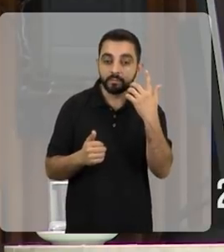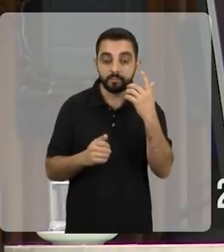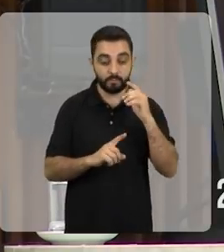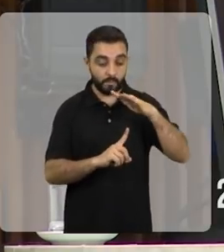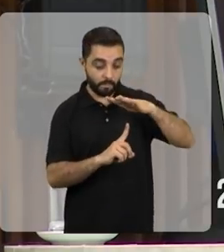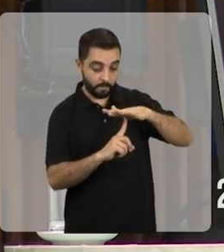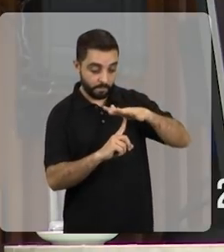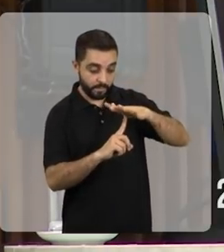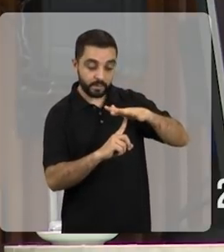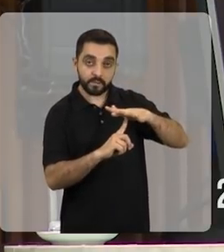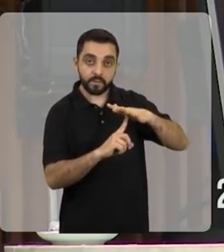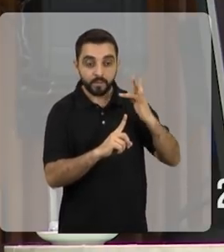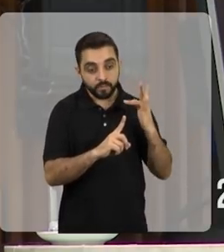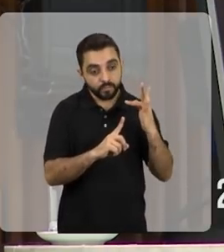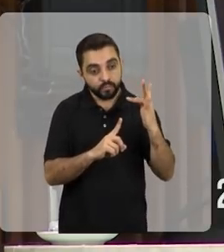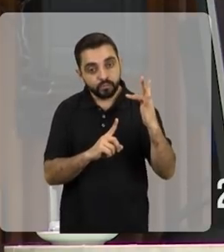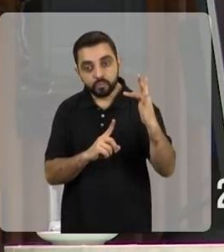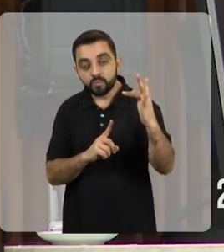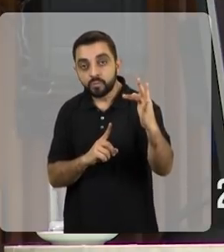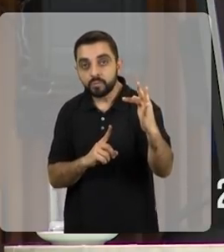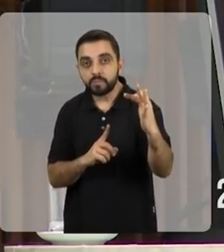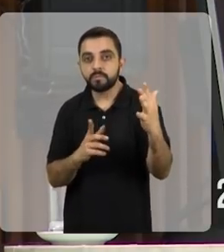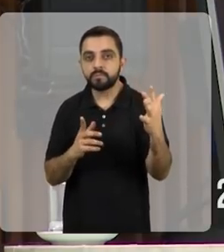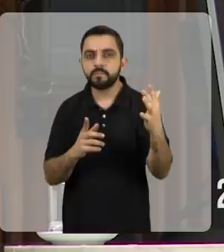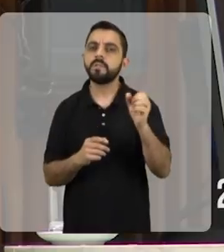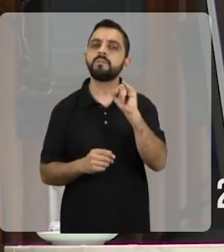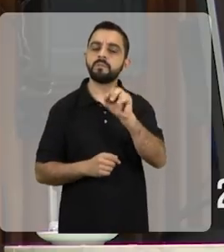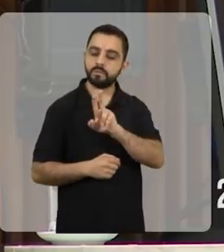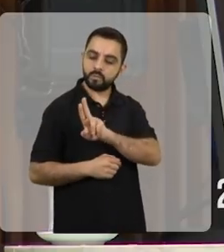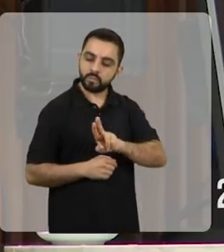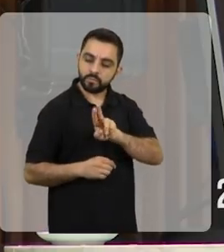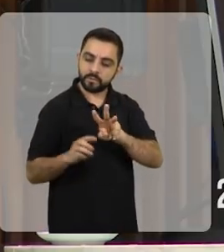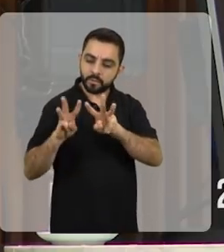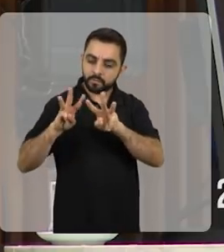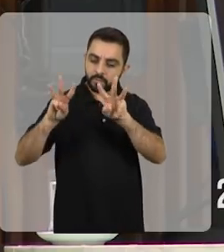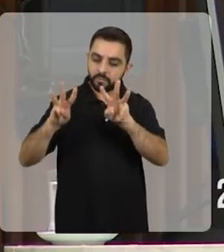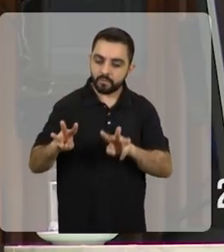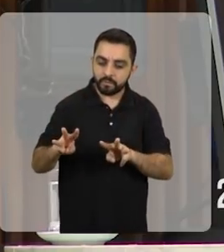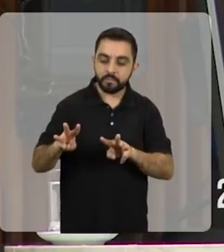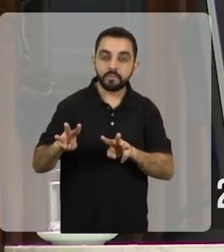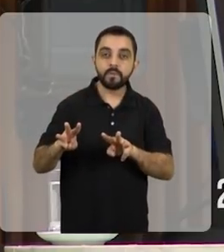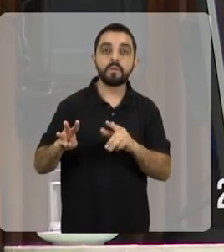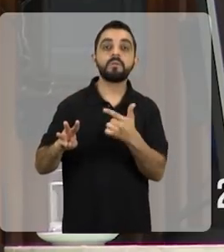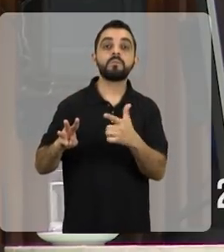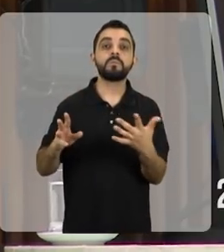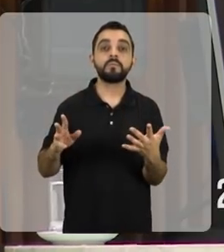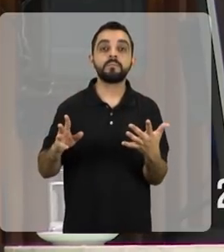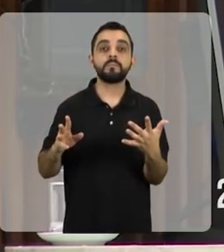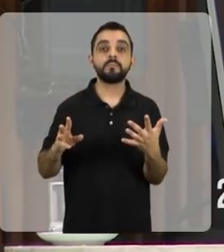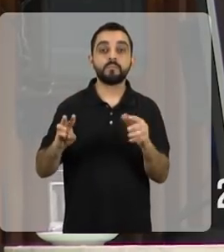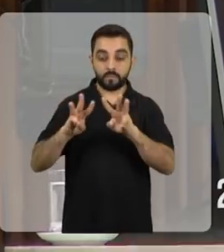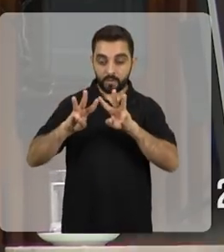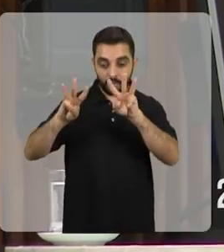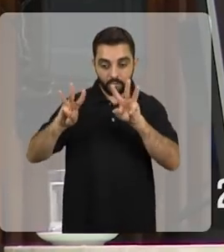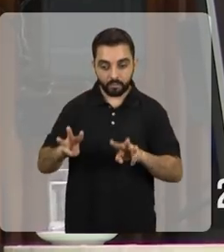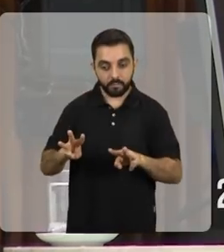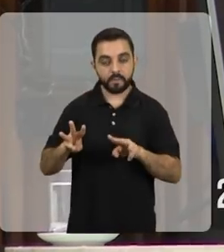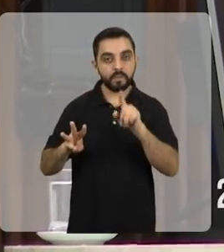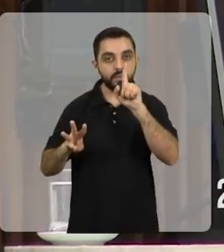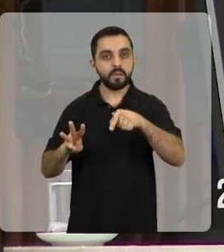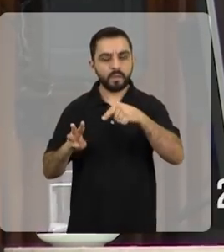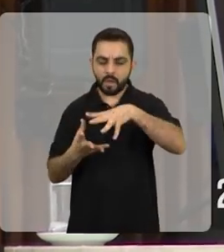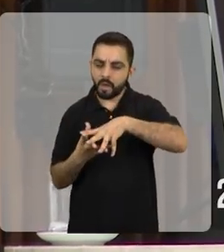estado do paraná sem essa instituição que em todas as cerimônias não chamo de alma mater da sociedade paranaense